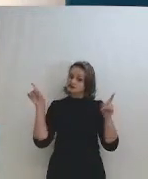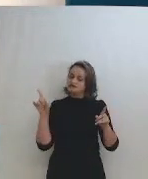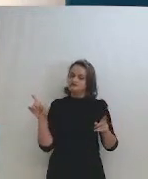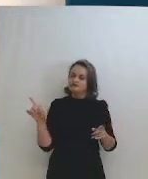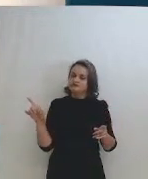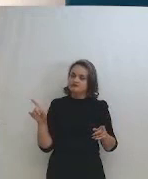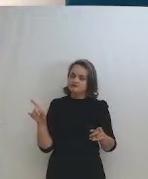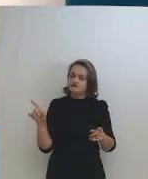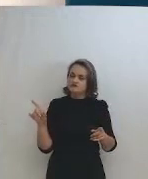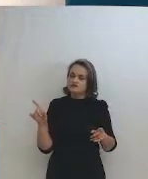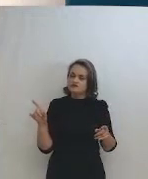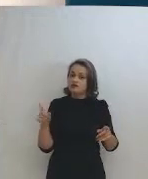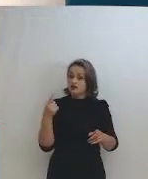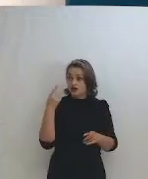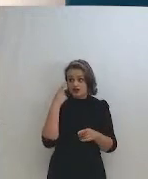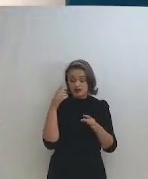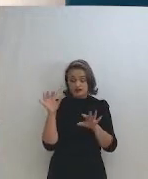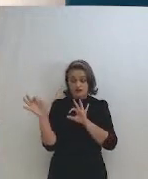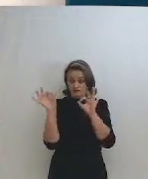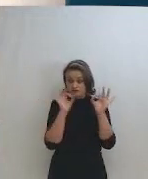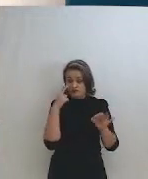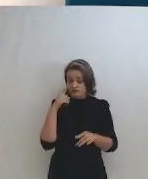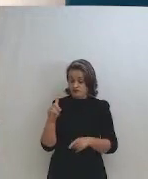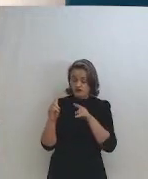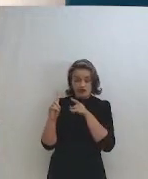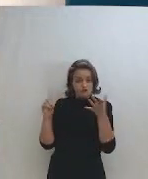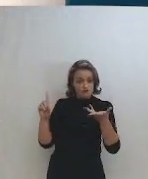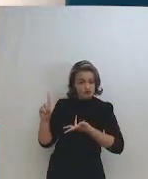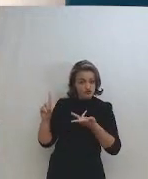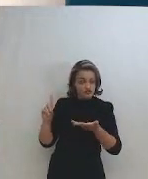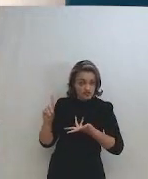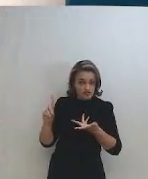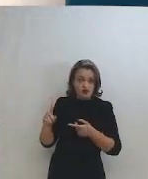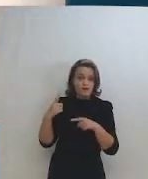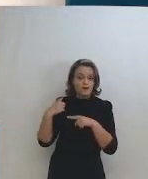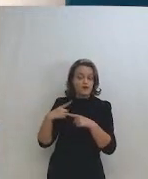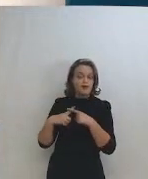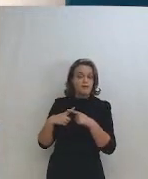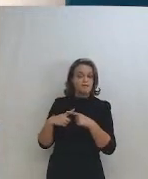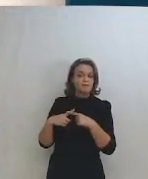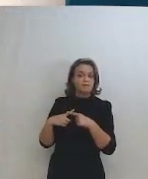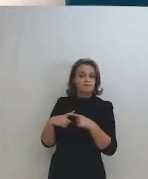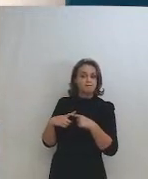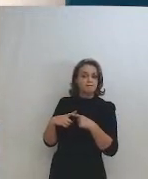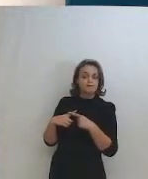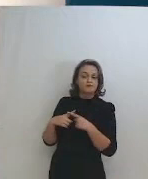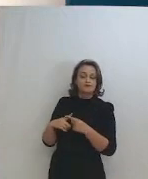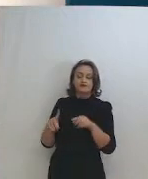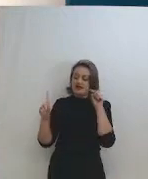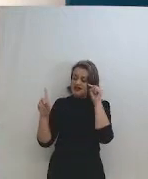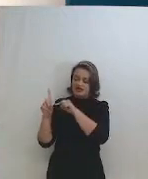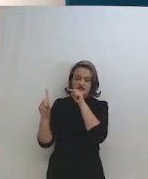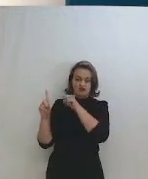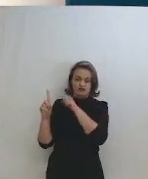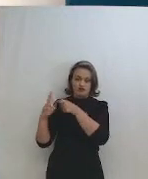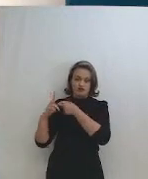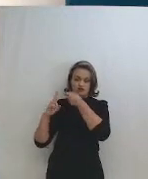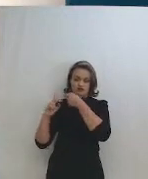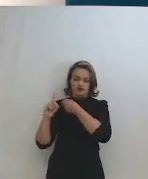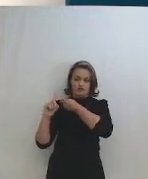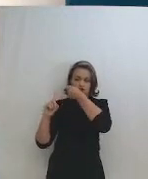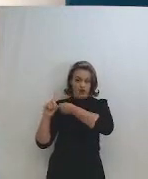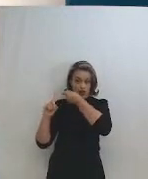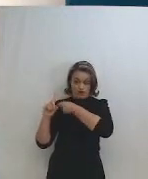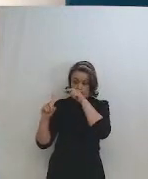ser vistos com muita diligência. Até porque, excelência, até porque o réu, no caso, o recorrente,